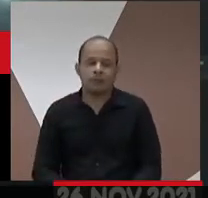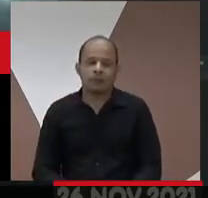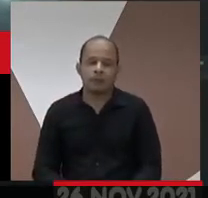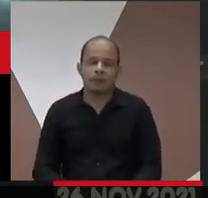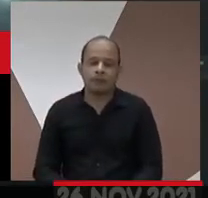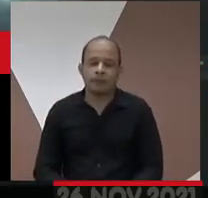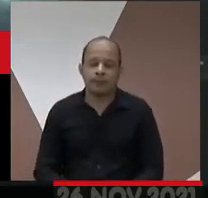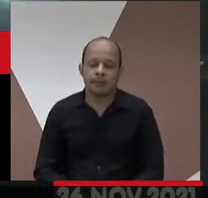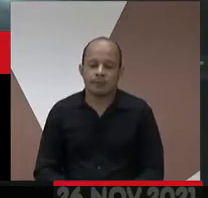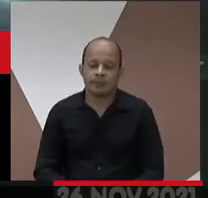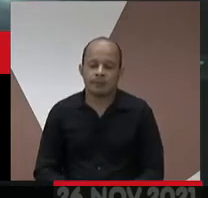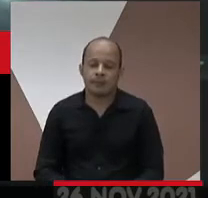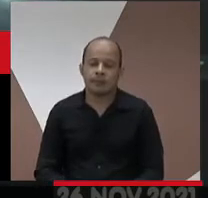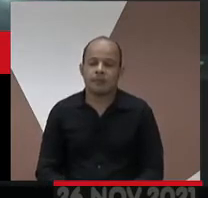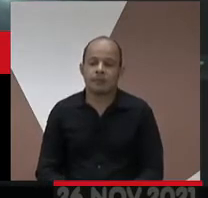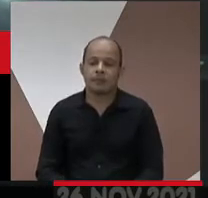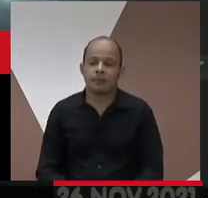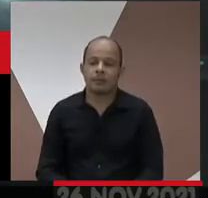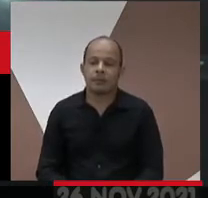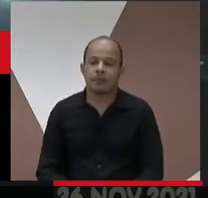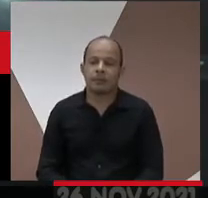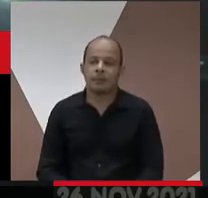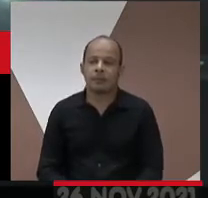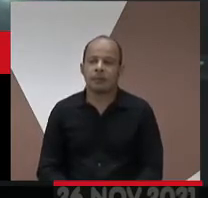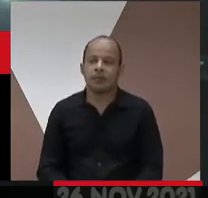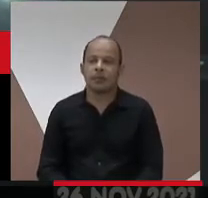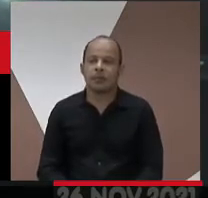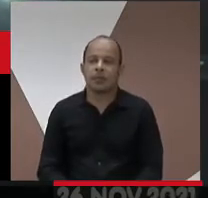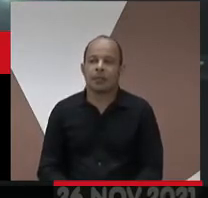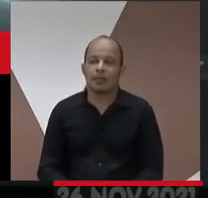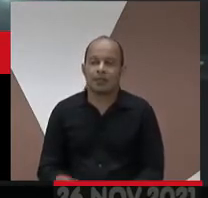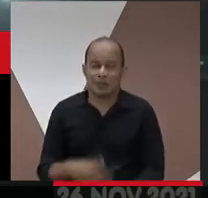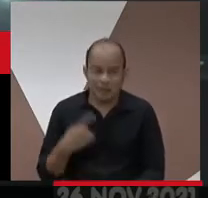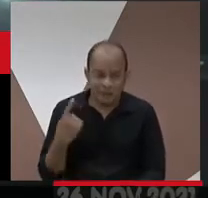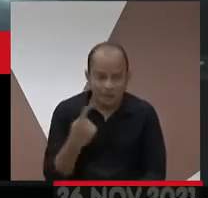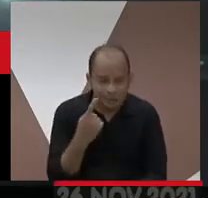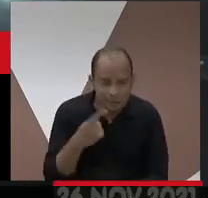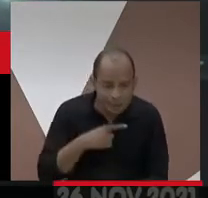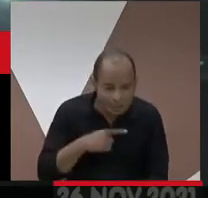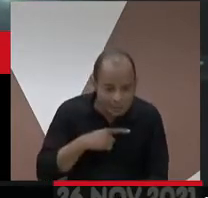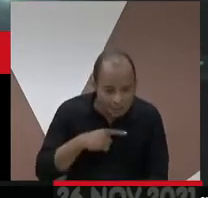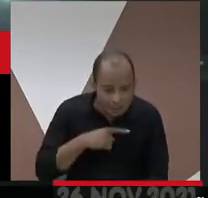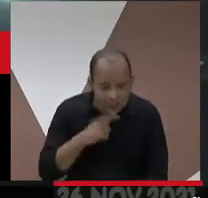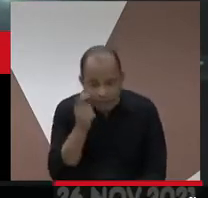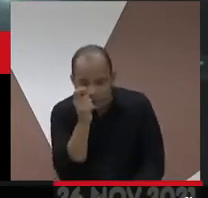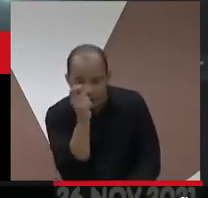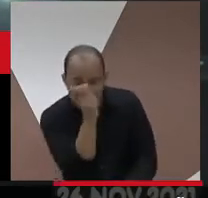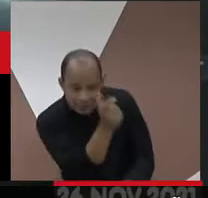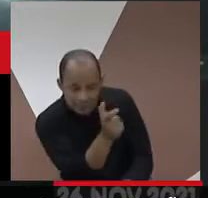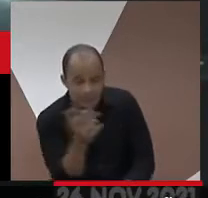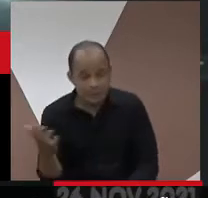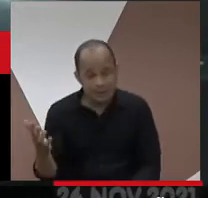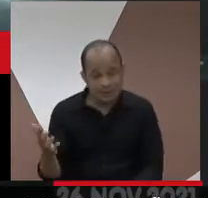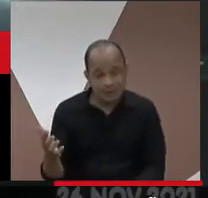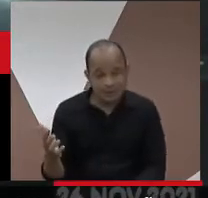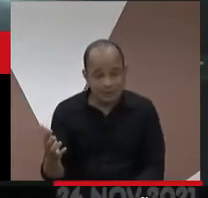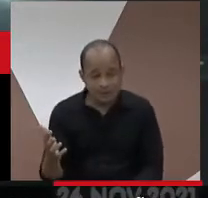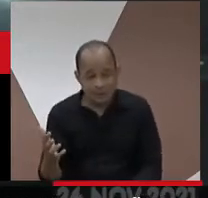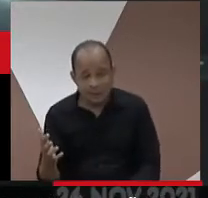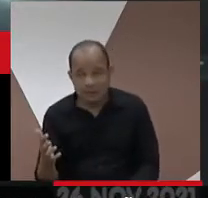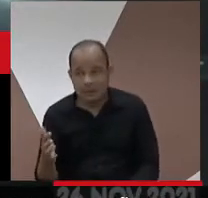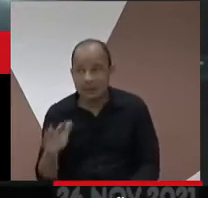Nós teríamos que ter, caro presidente, algumas horas, porque é uma coisa